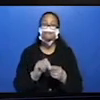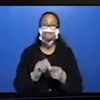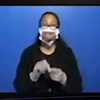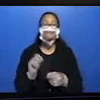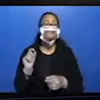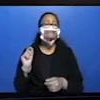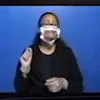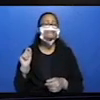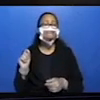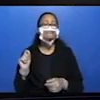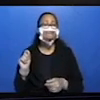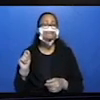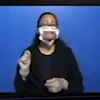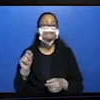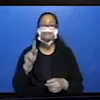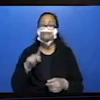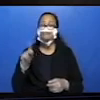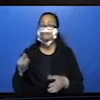no início, hein?